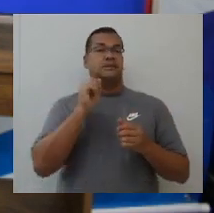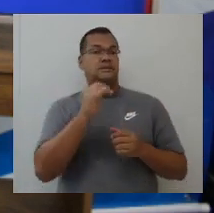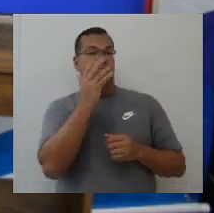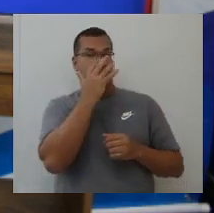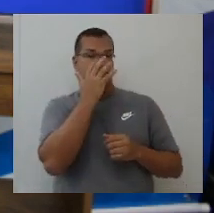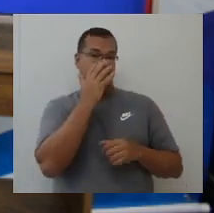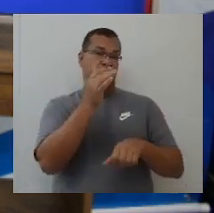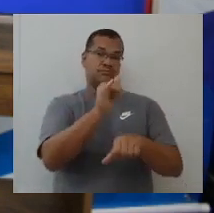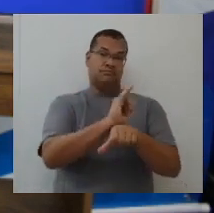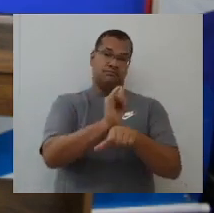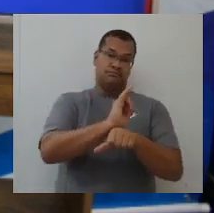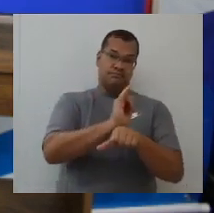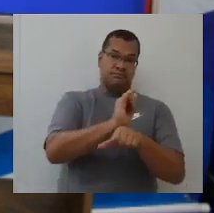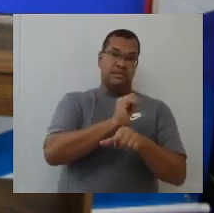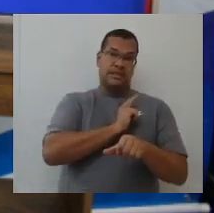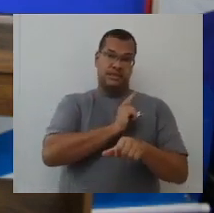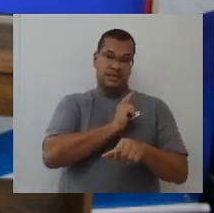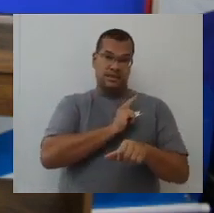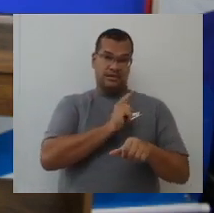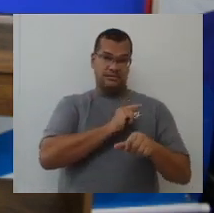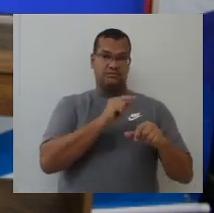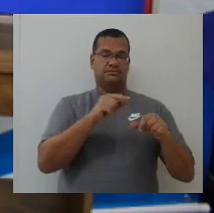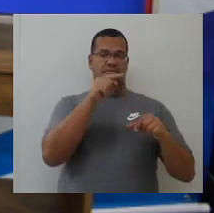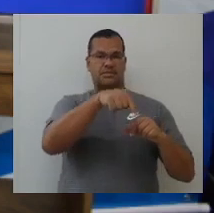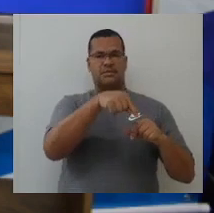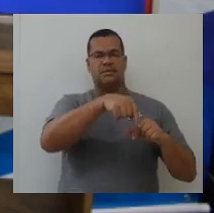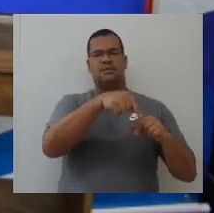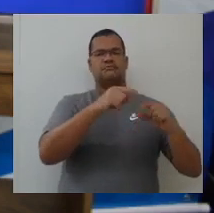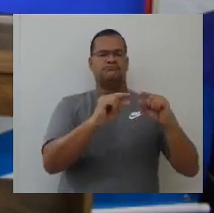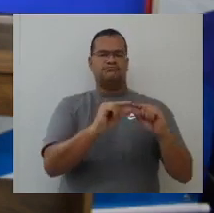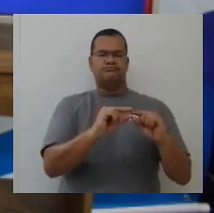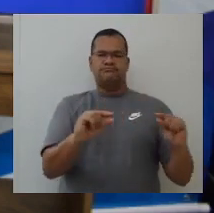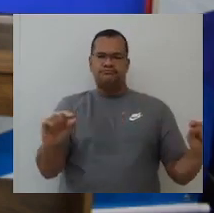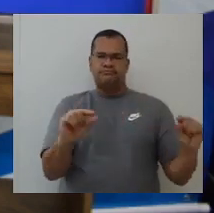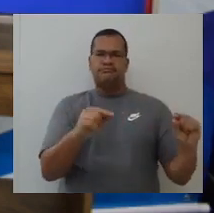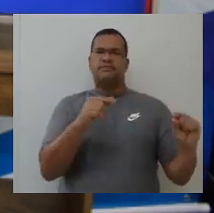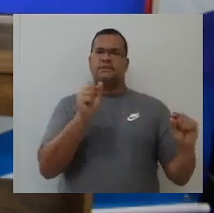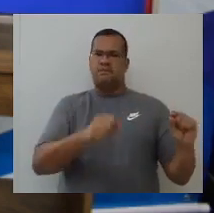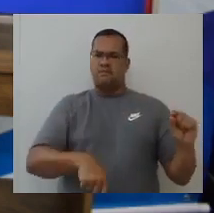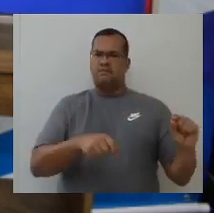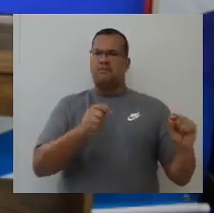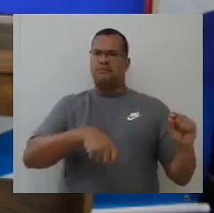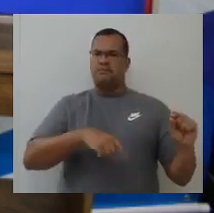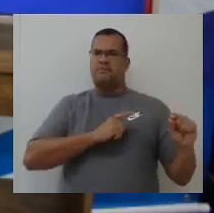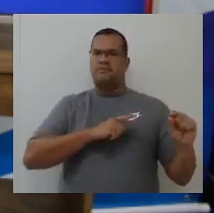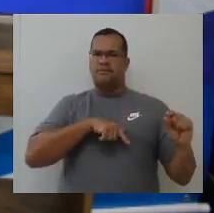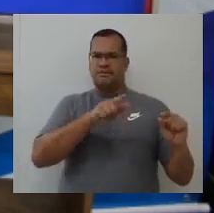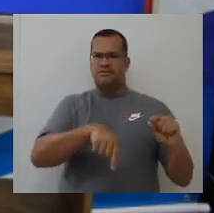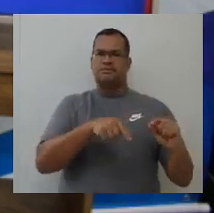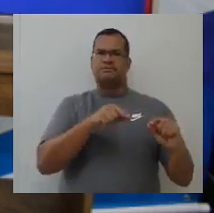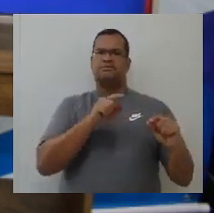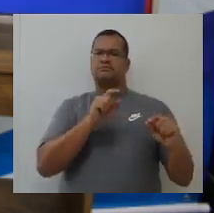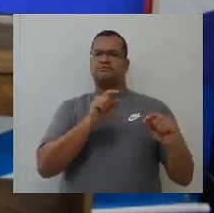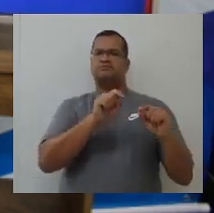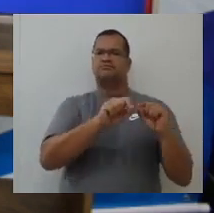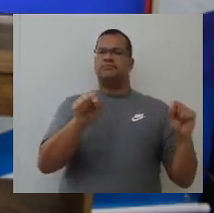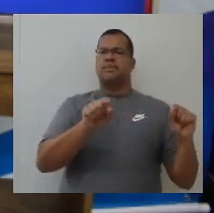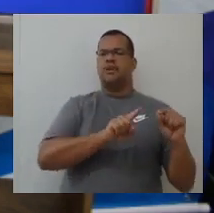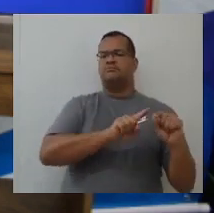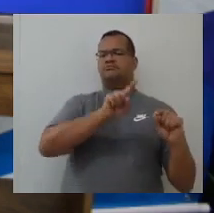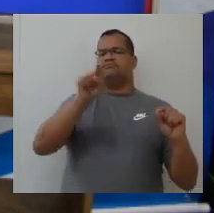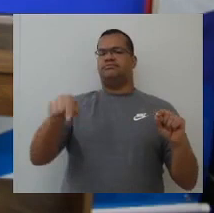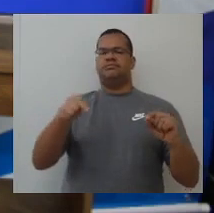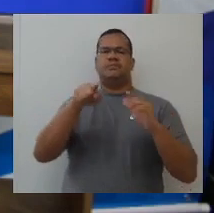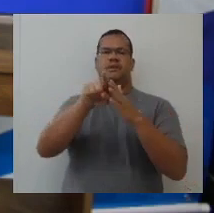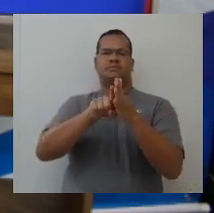pelo YouTube do EducaPE, na descrição do vídeo a gente tem um link que também vai te direcionar essa pesquisa. Então, ao final da nossa aula, tu